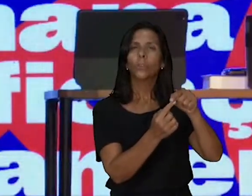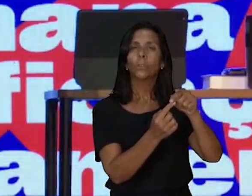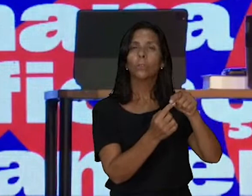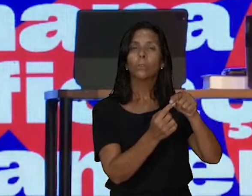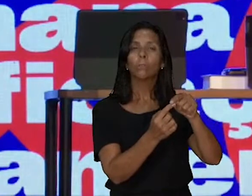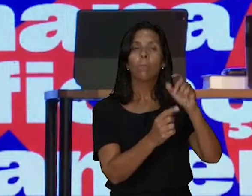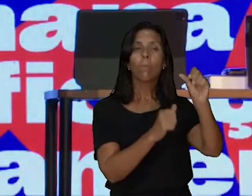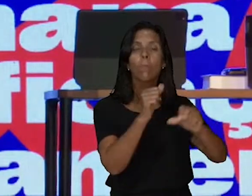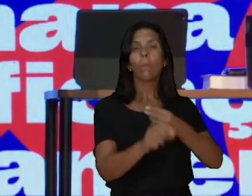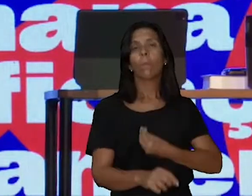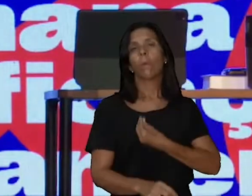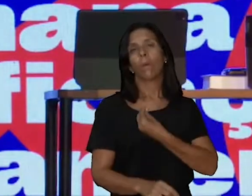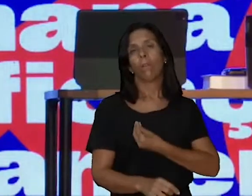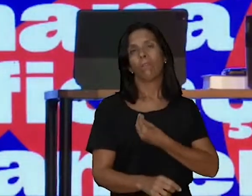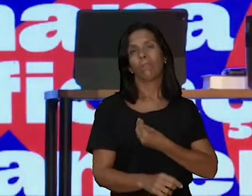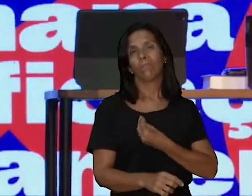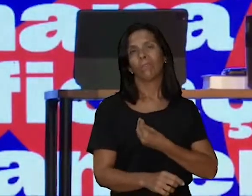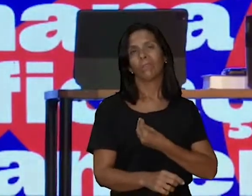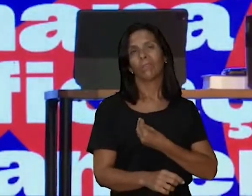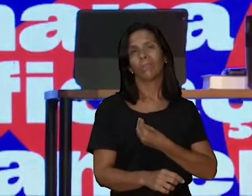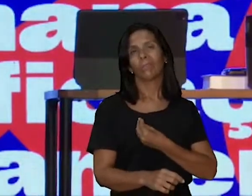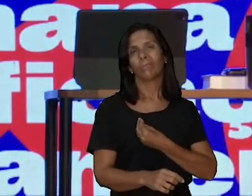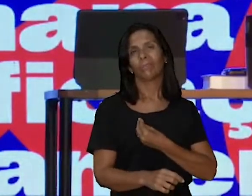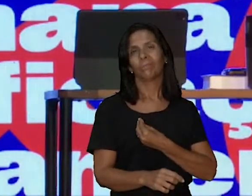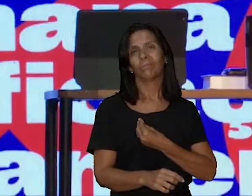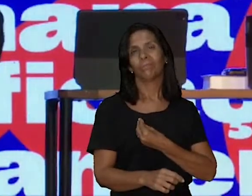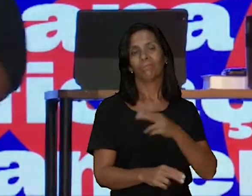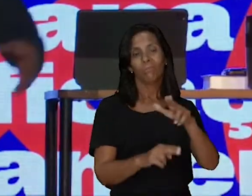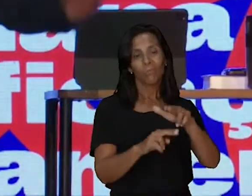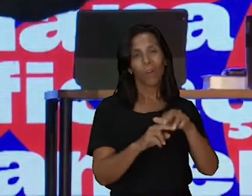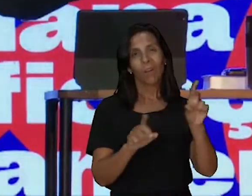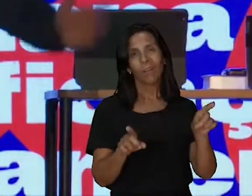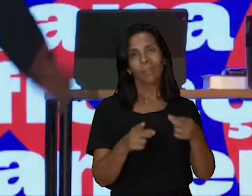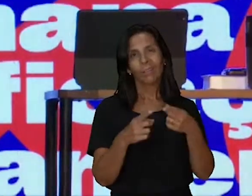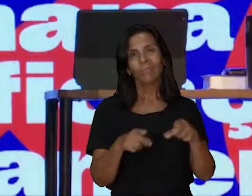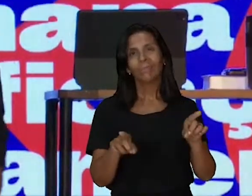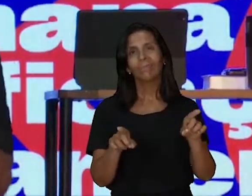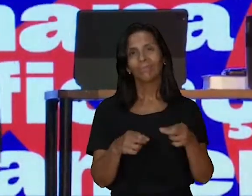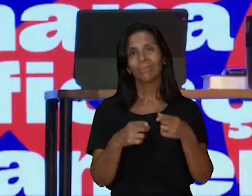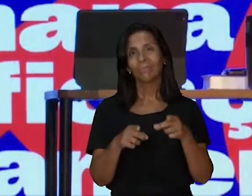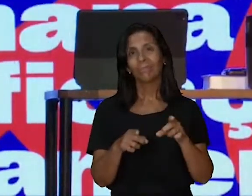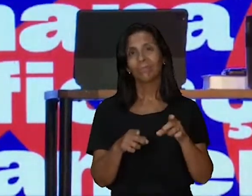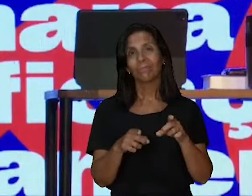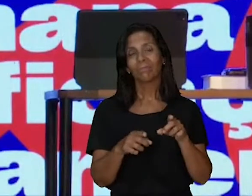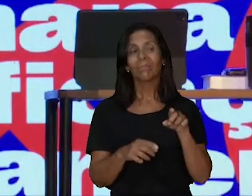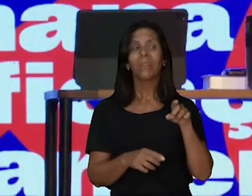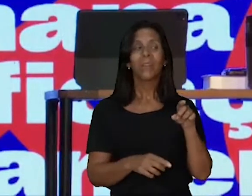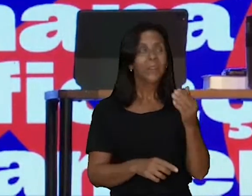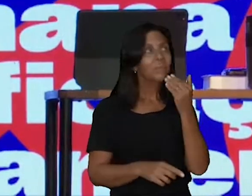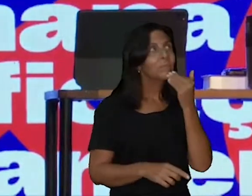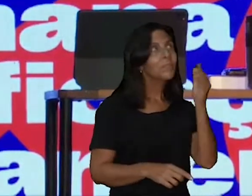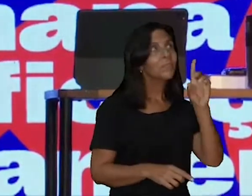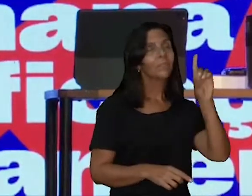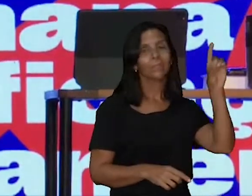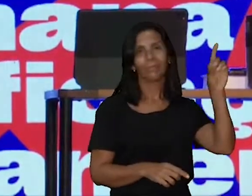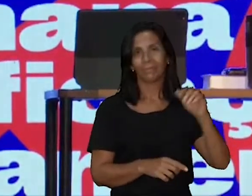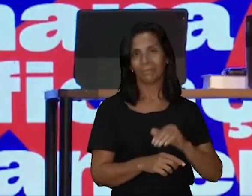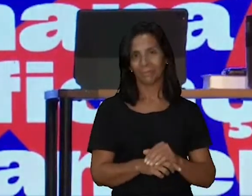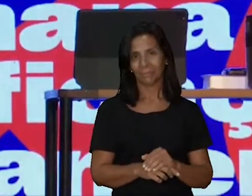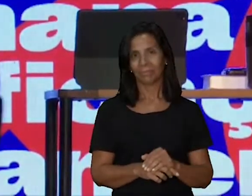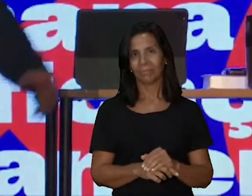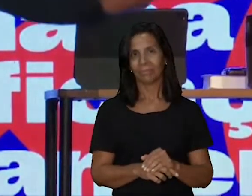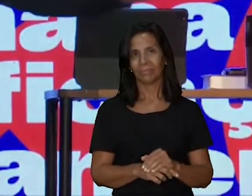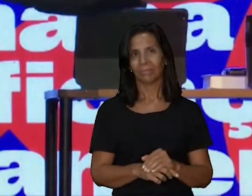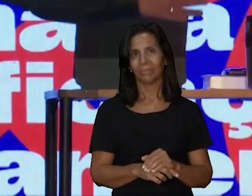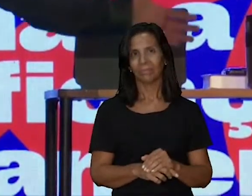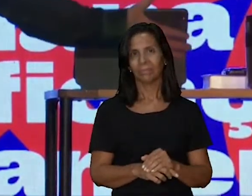músicas que Deus lhe deu atravessam gerações. Tem vida própria. Não depende dele. Não